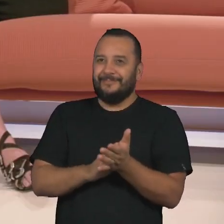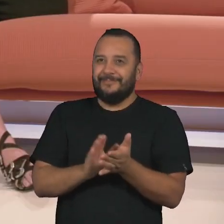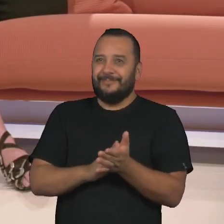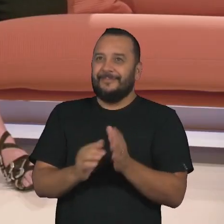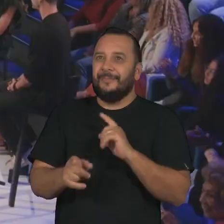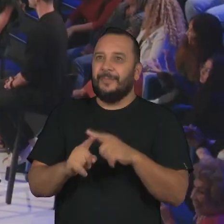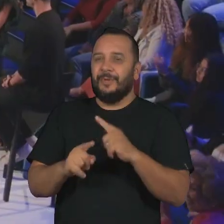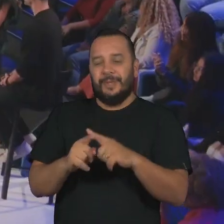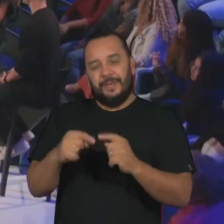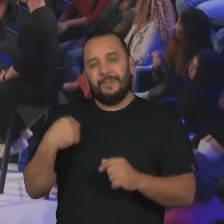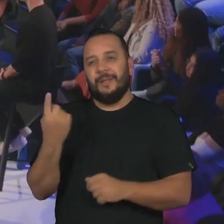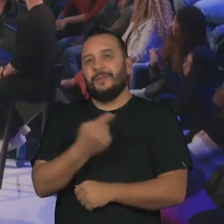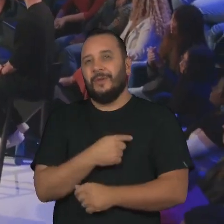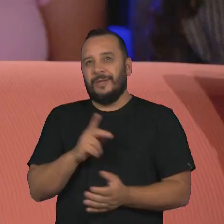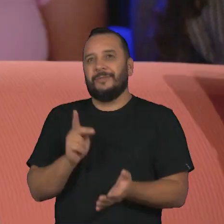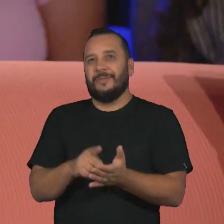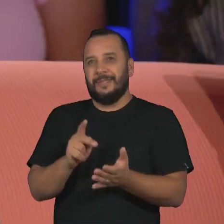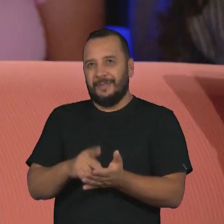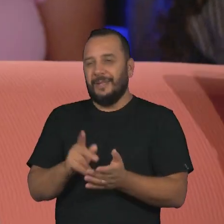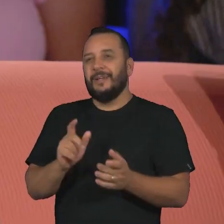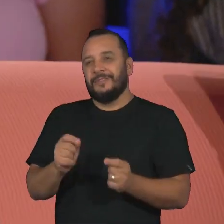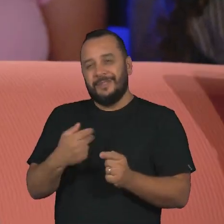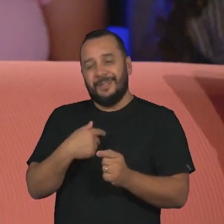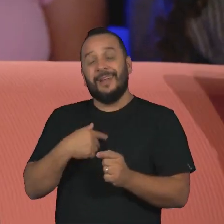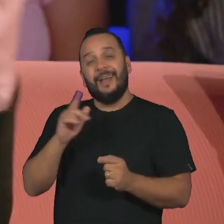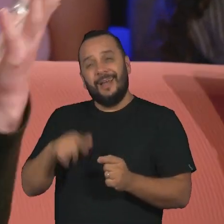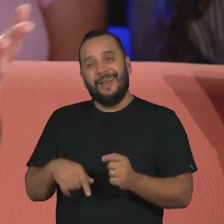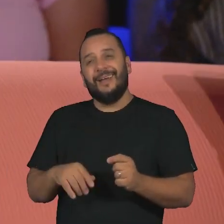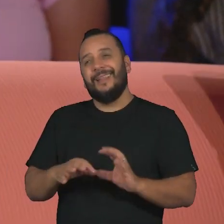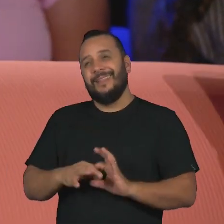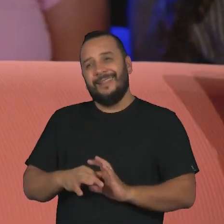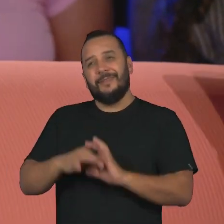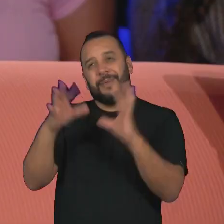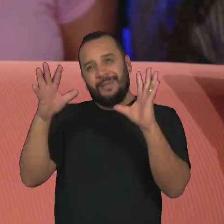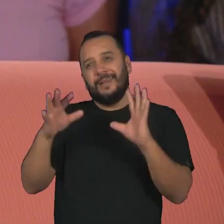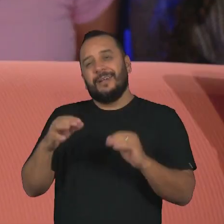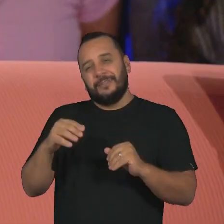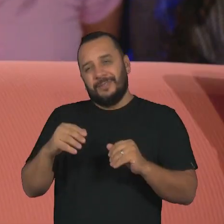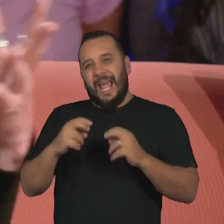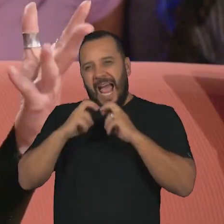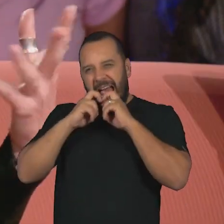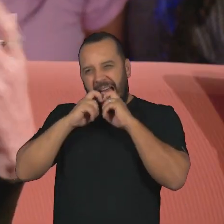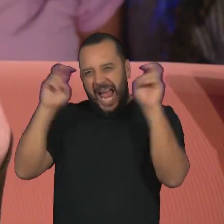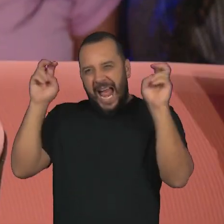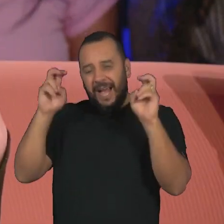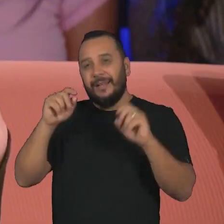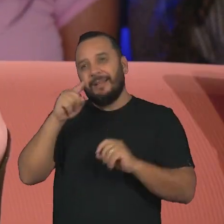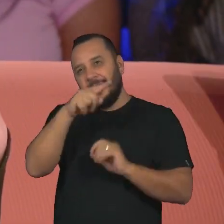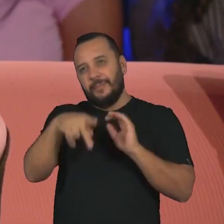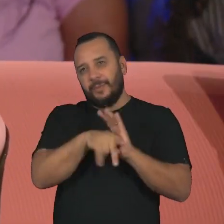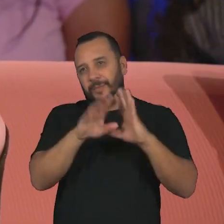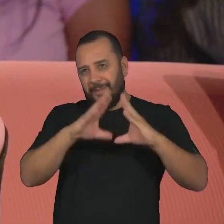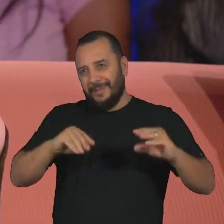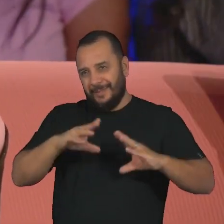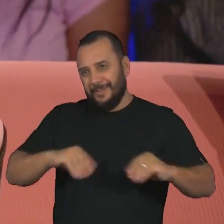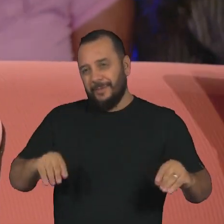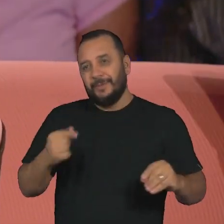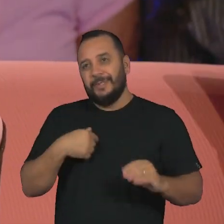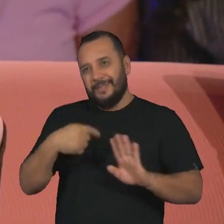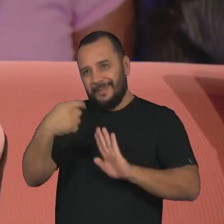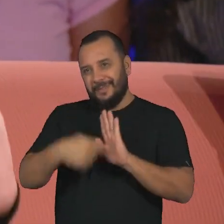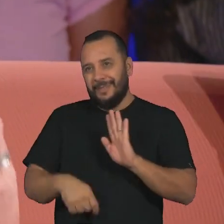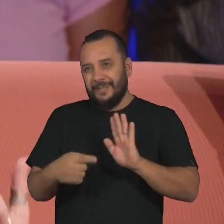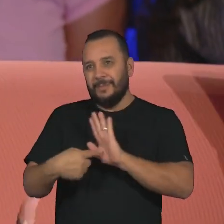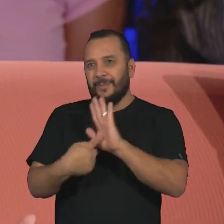Porque para nós realmente é um grito de liberdade que veio do Líbano. Assim, para a gente é um presente fazer esse